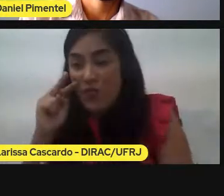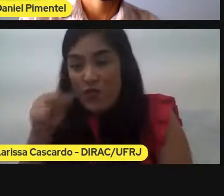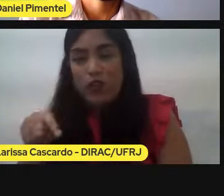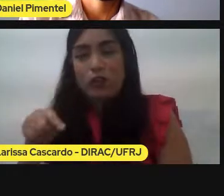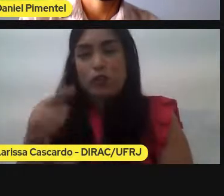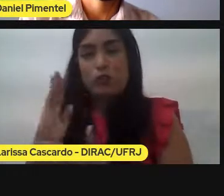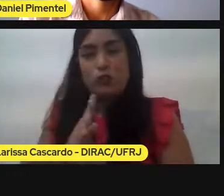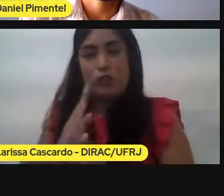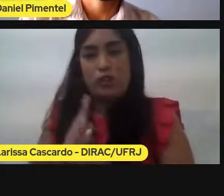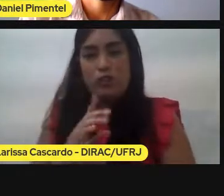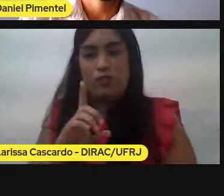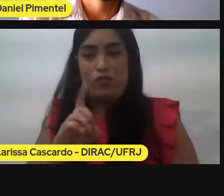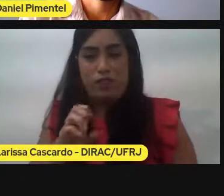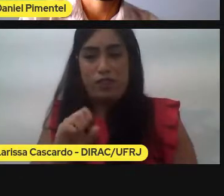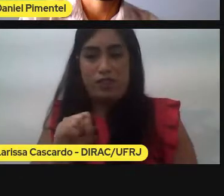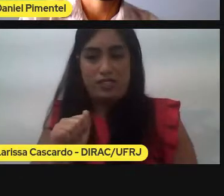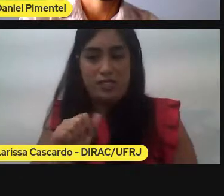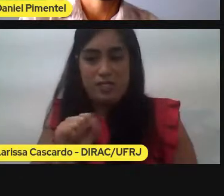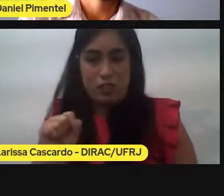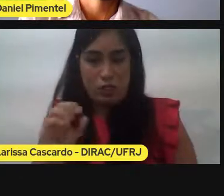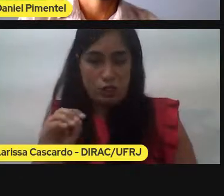Desassossego.